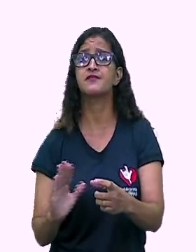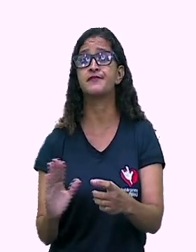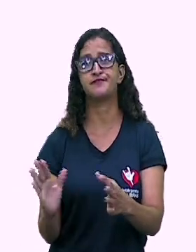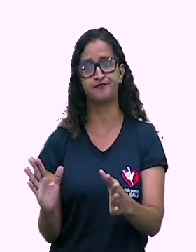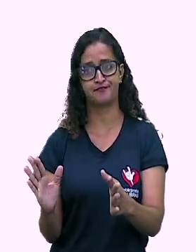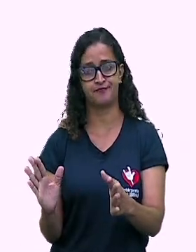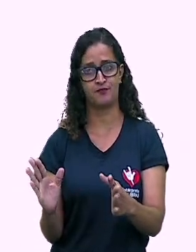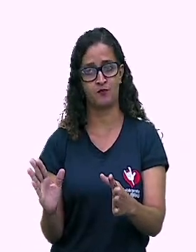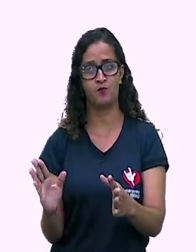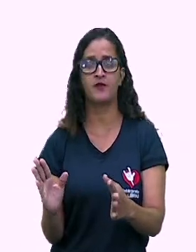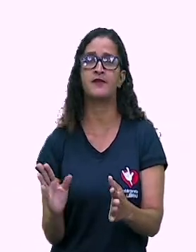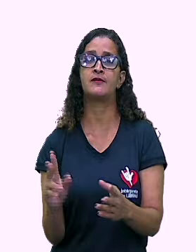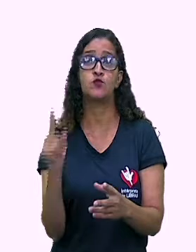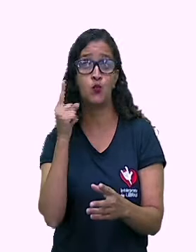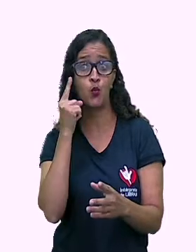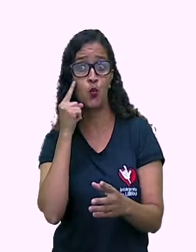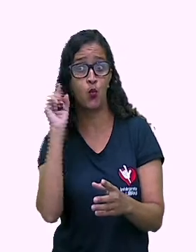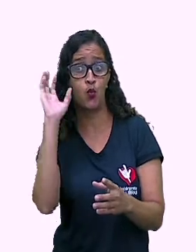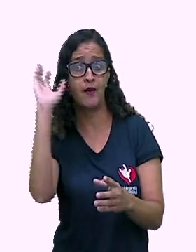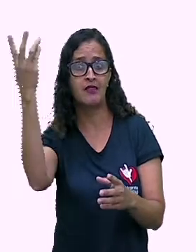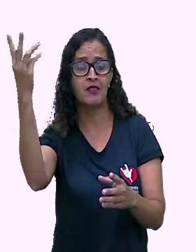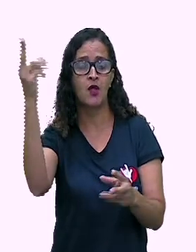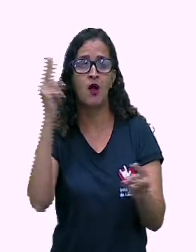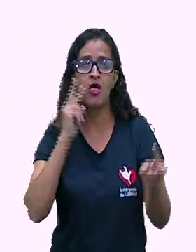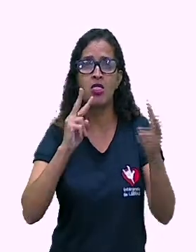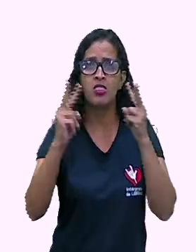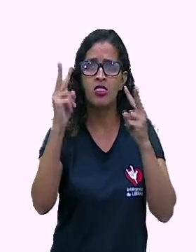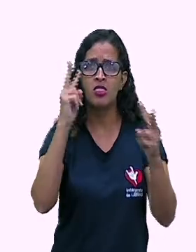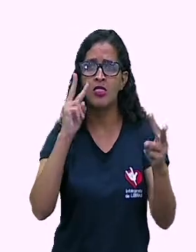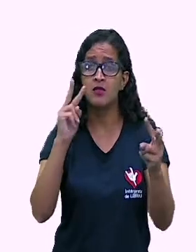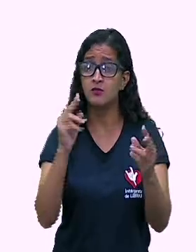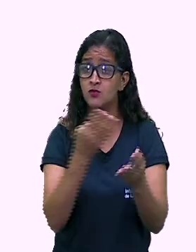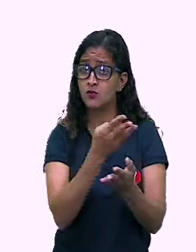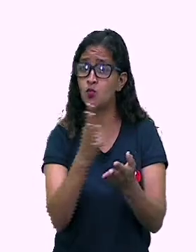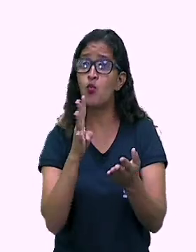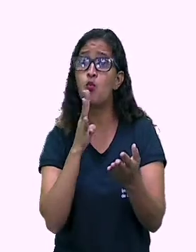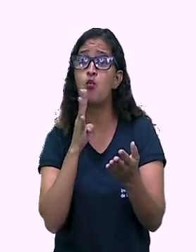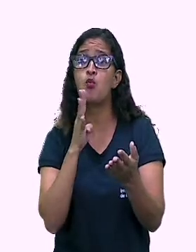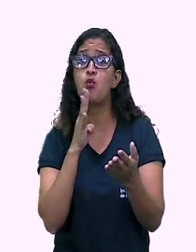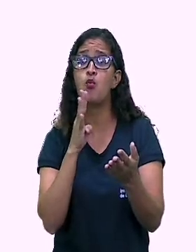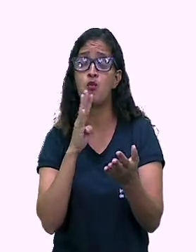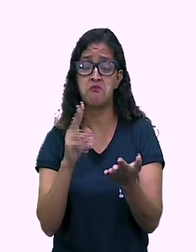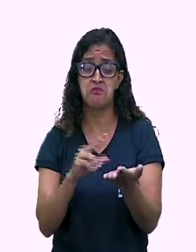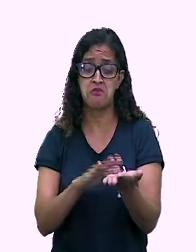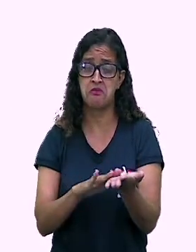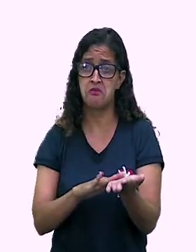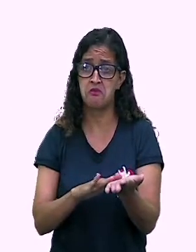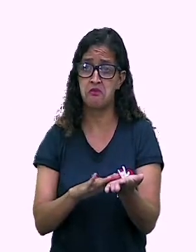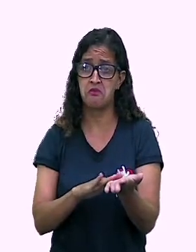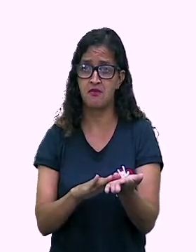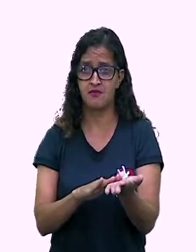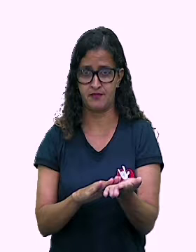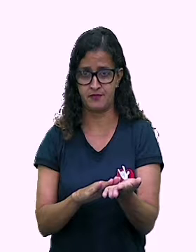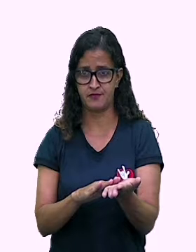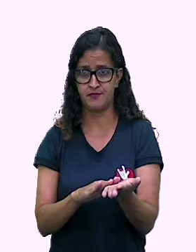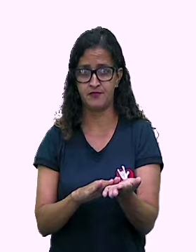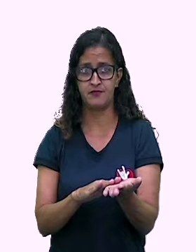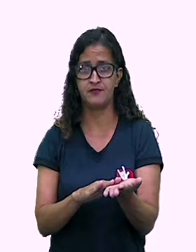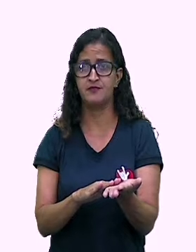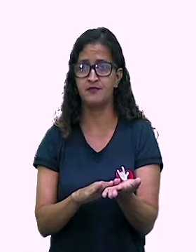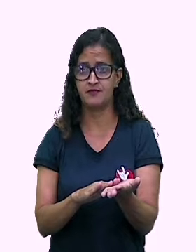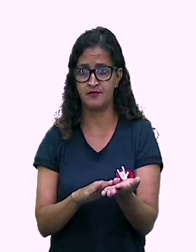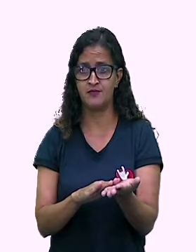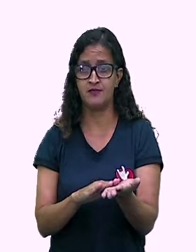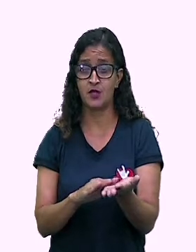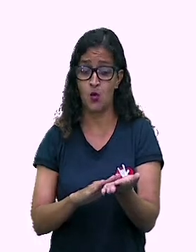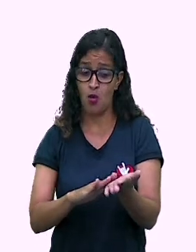essa situação. Lã de aço, nós conhecemos também como